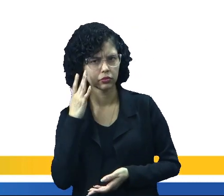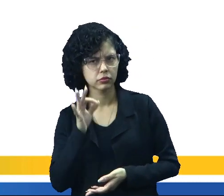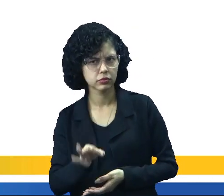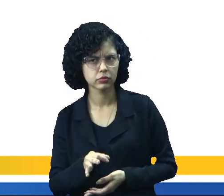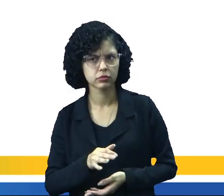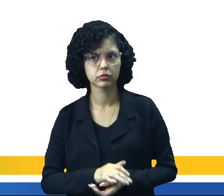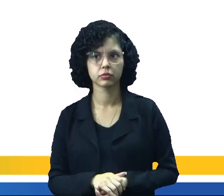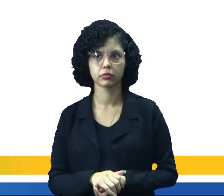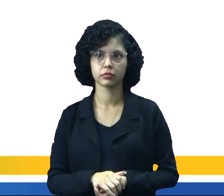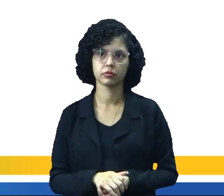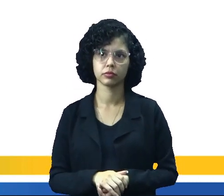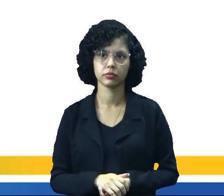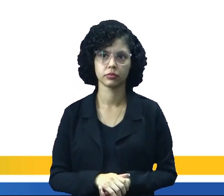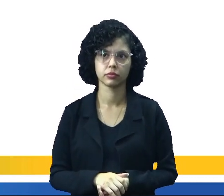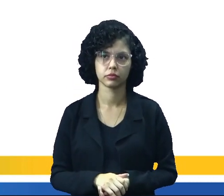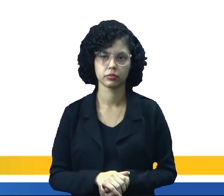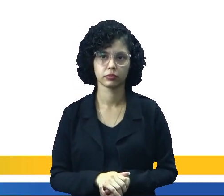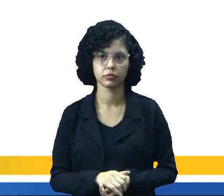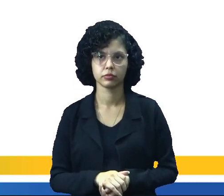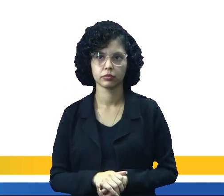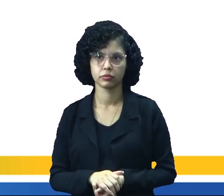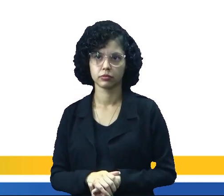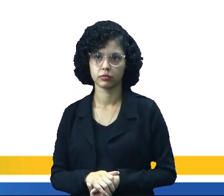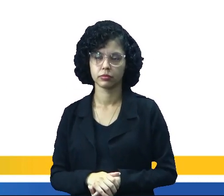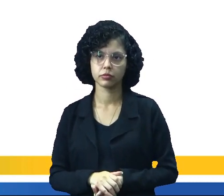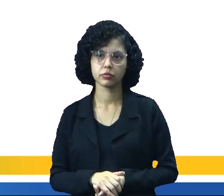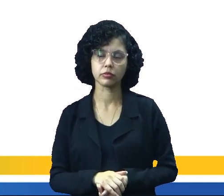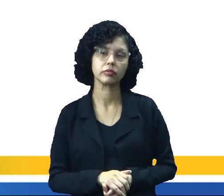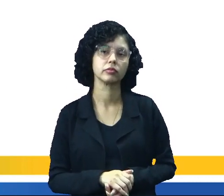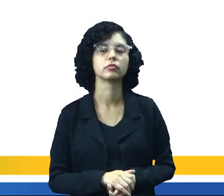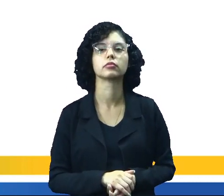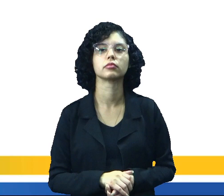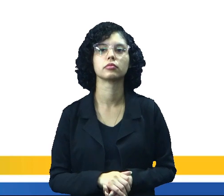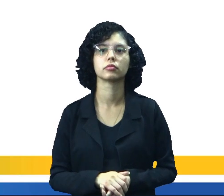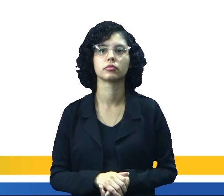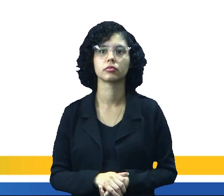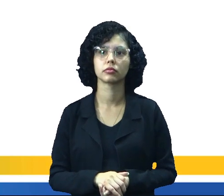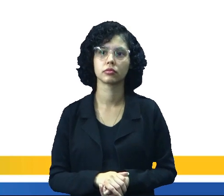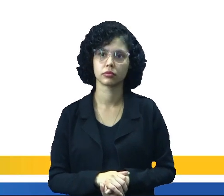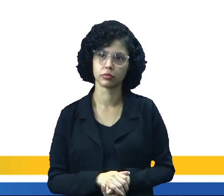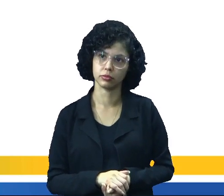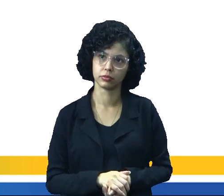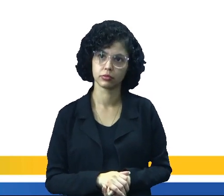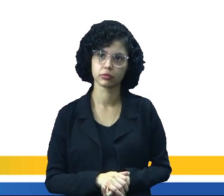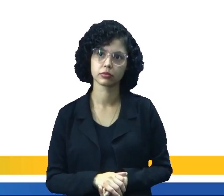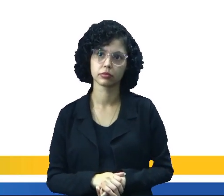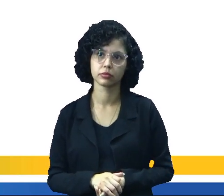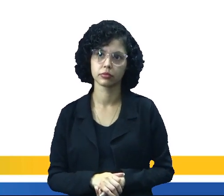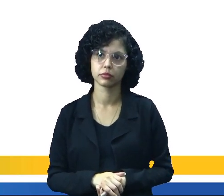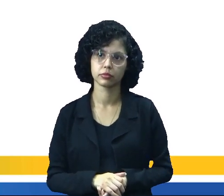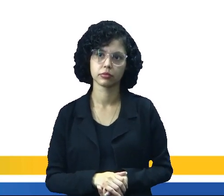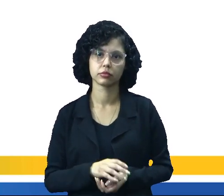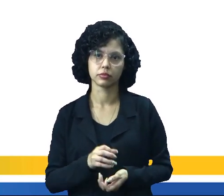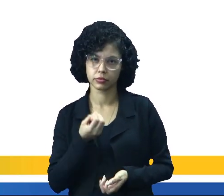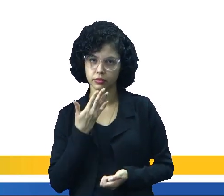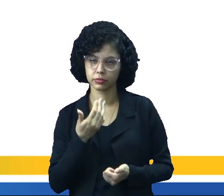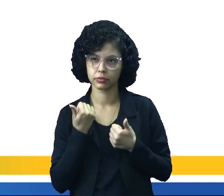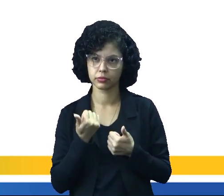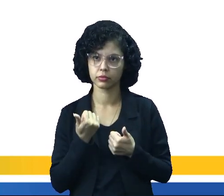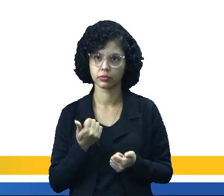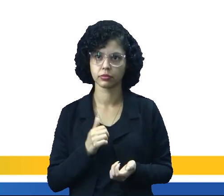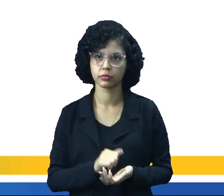aí? Já marcaram? Muito bem, teve gente que marcou a letra B, né? Muito